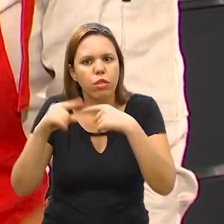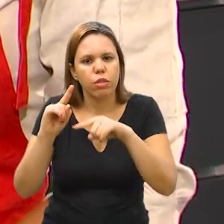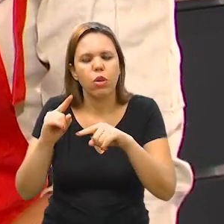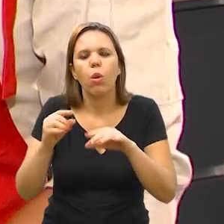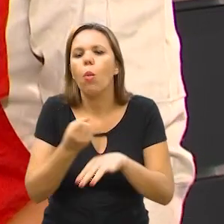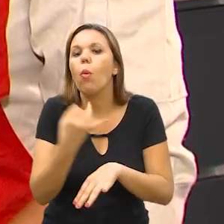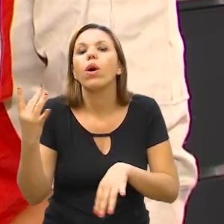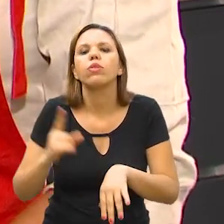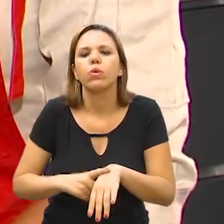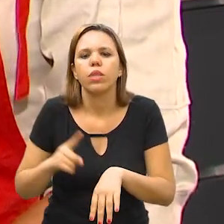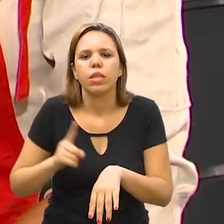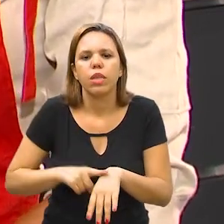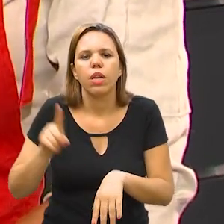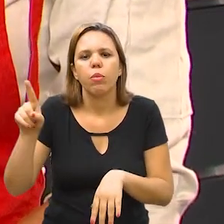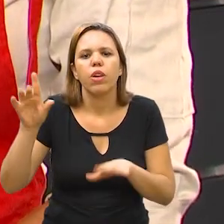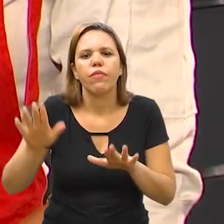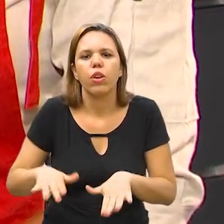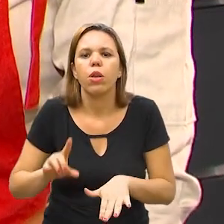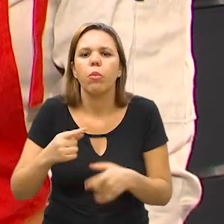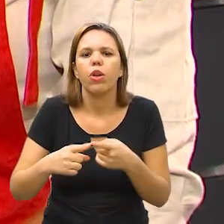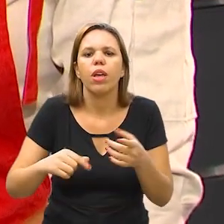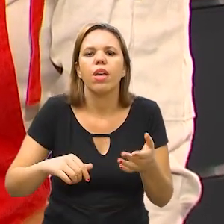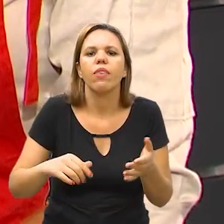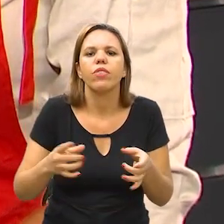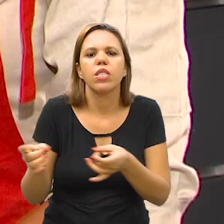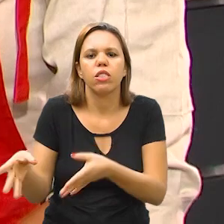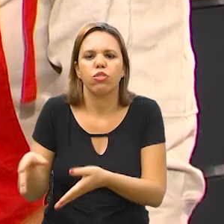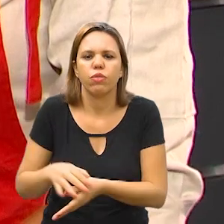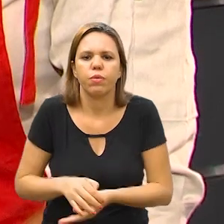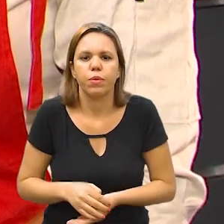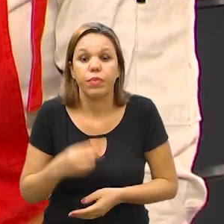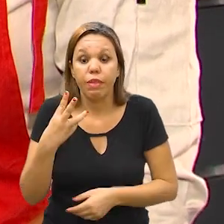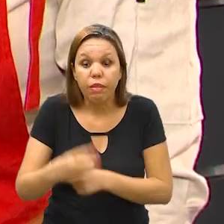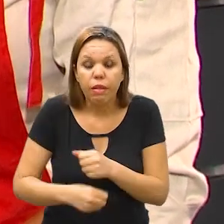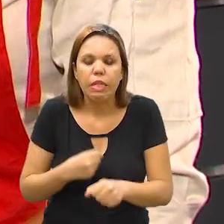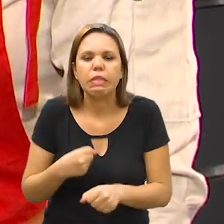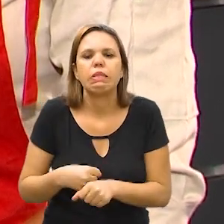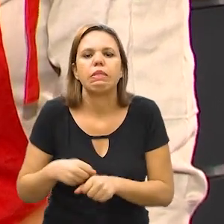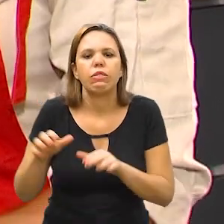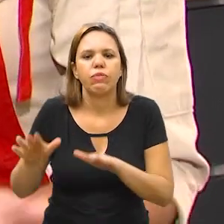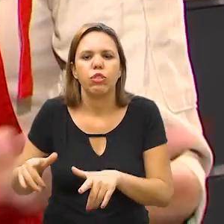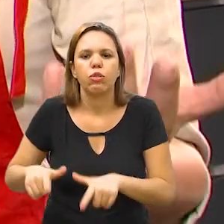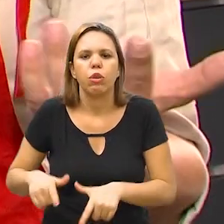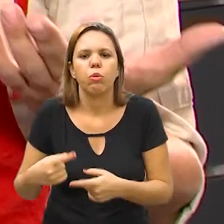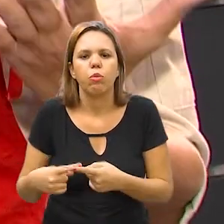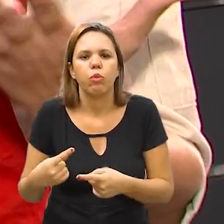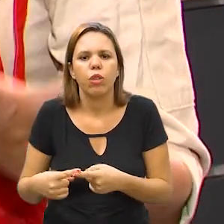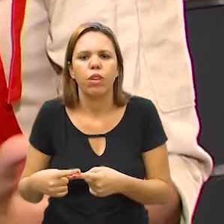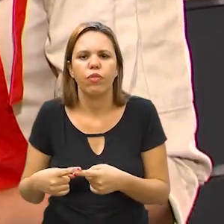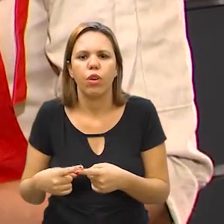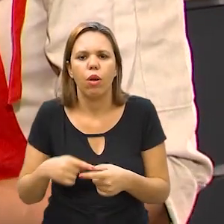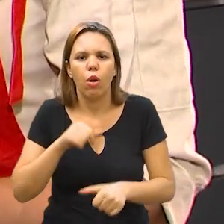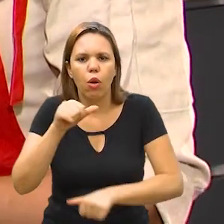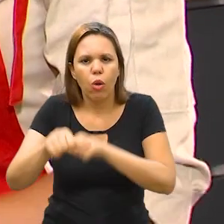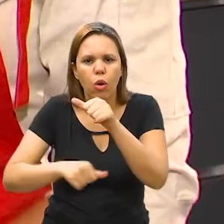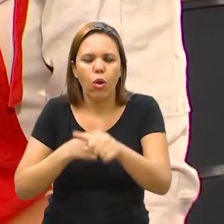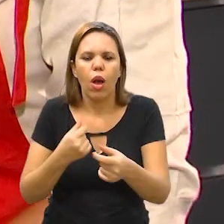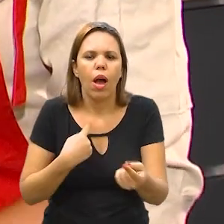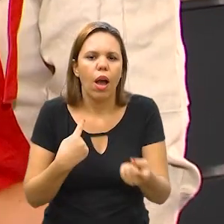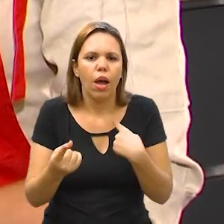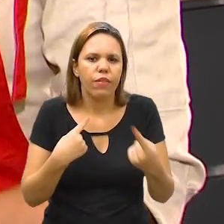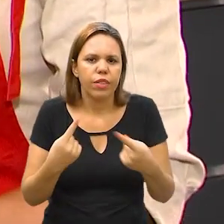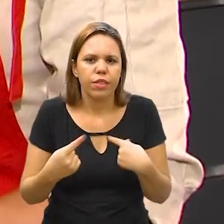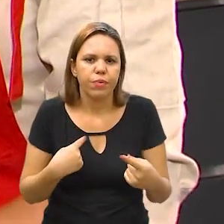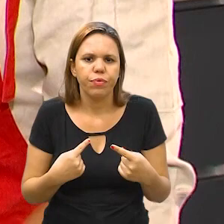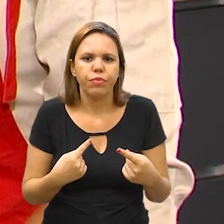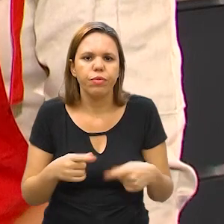lá por quanto tempo e por que você saiu? Eu fiquei lá por 3 anos. Eu saí devido à revitalização da Francisco Glicério,